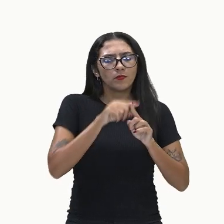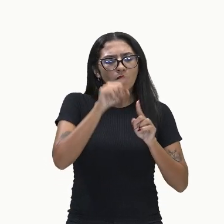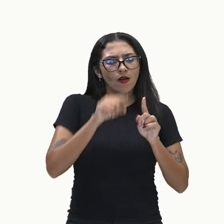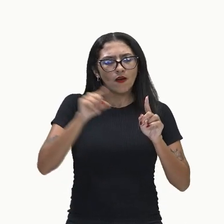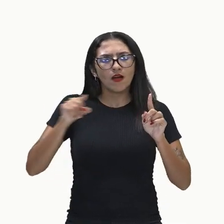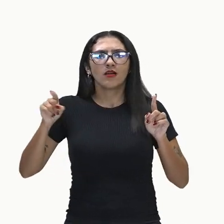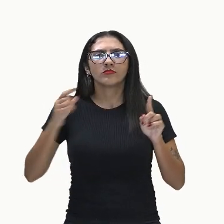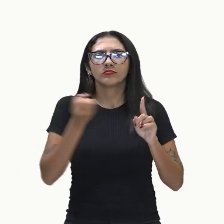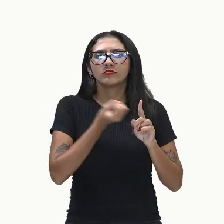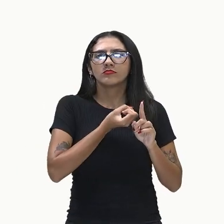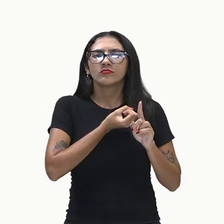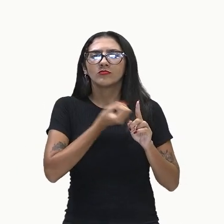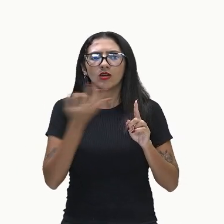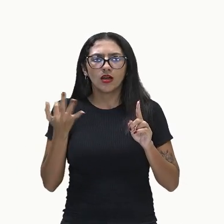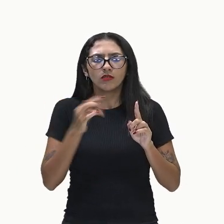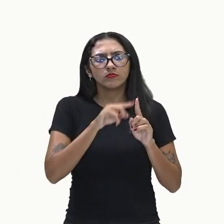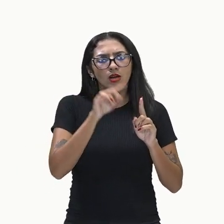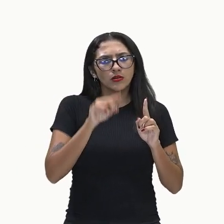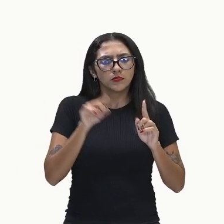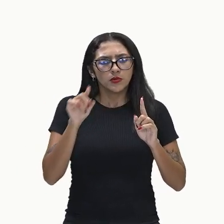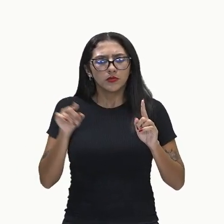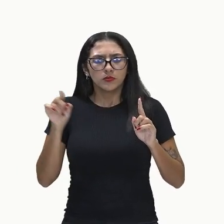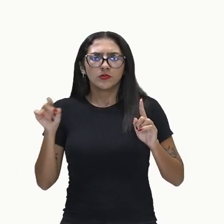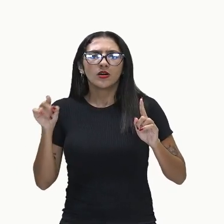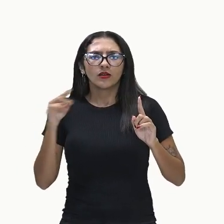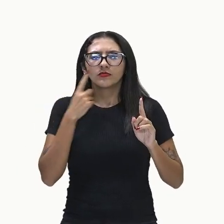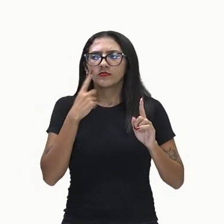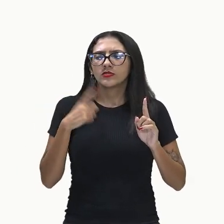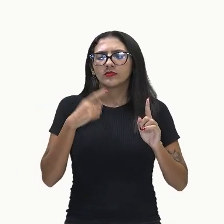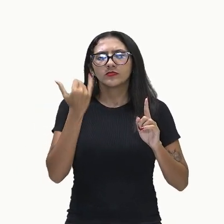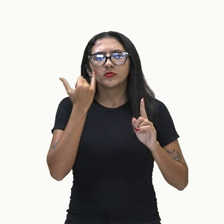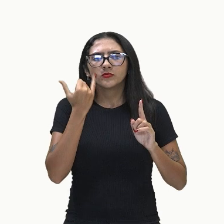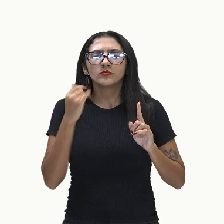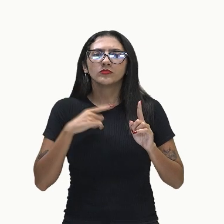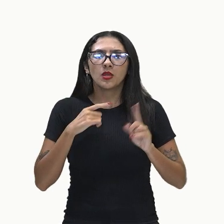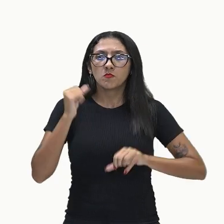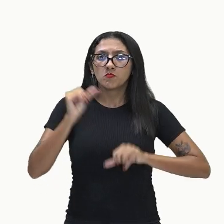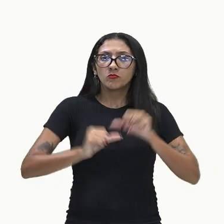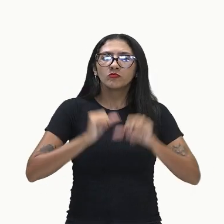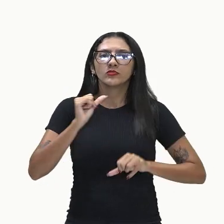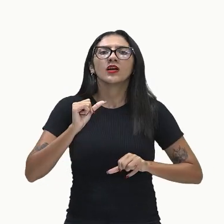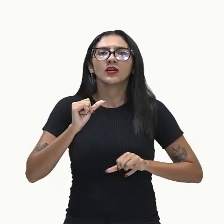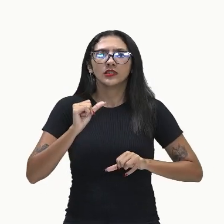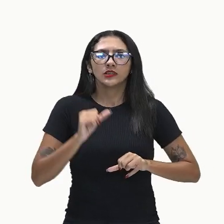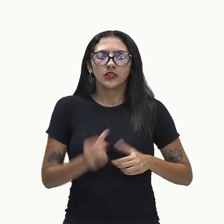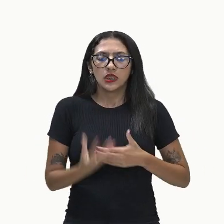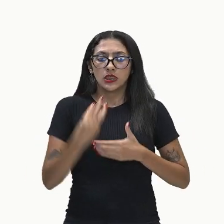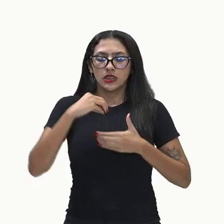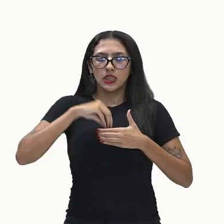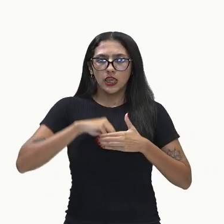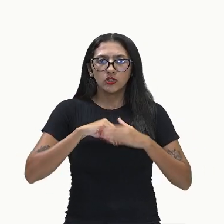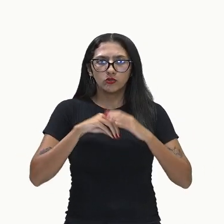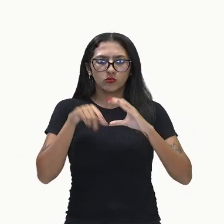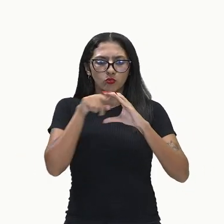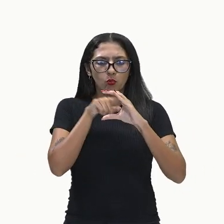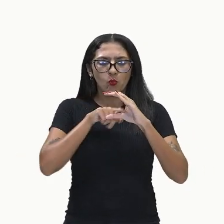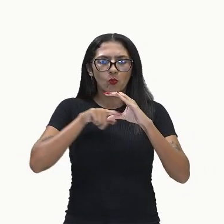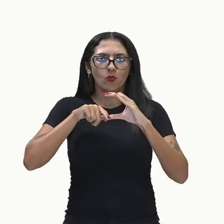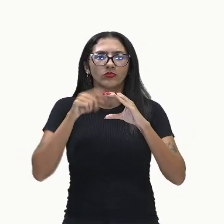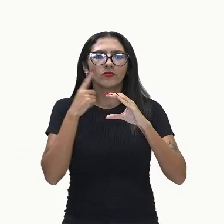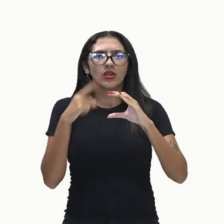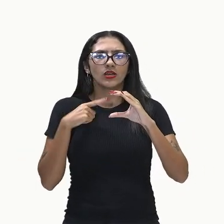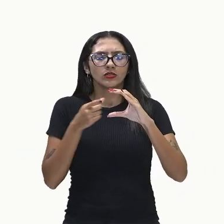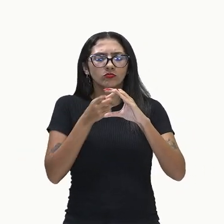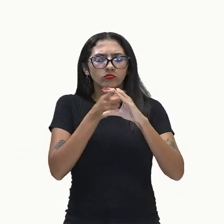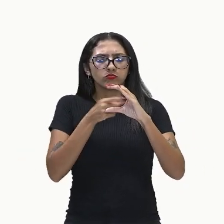deles está presente aqui numa determinada concentração, ocorrem mudanças na parede do útero. Primeiro a parede está